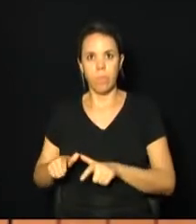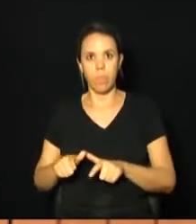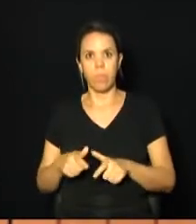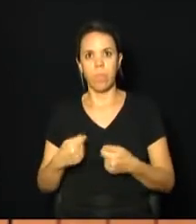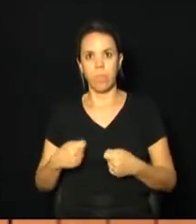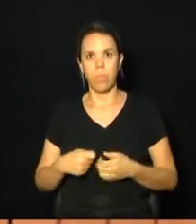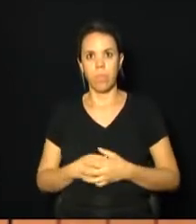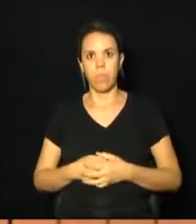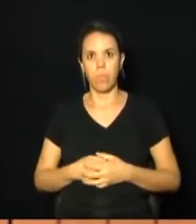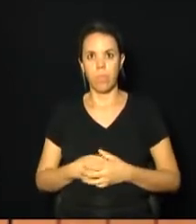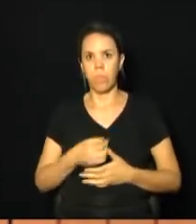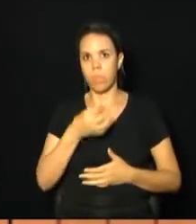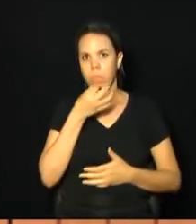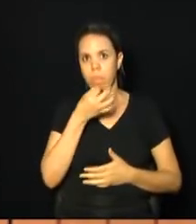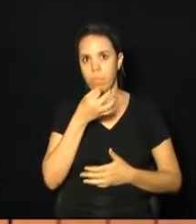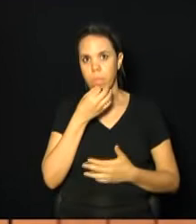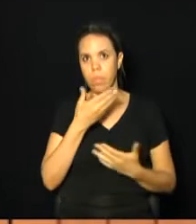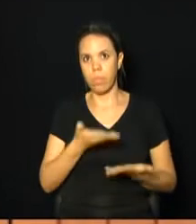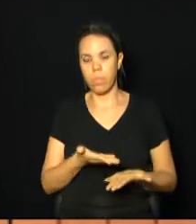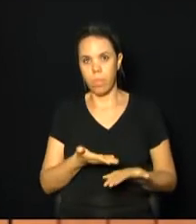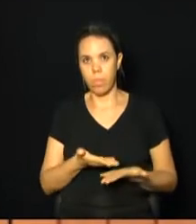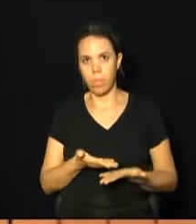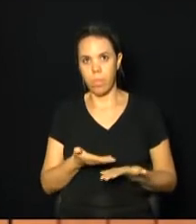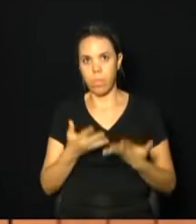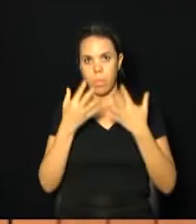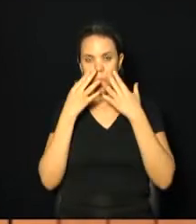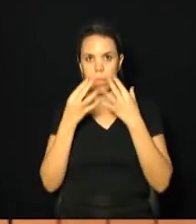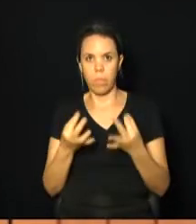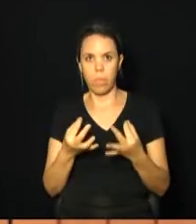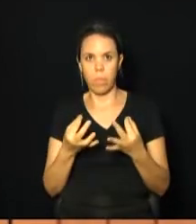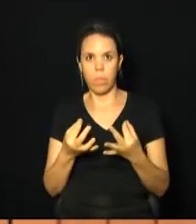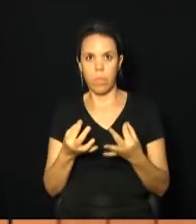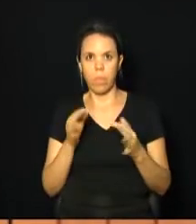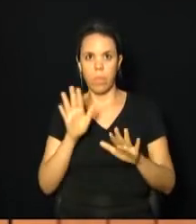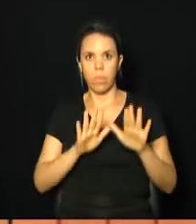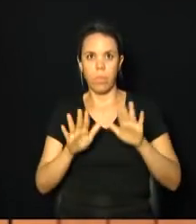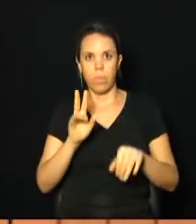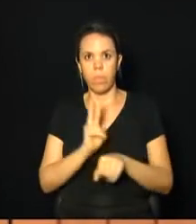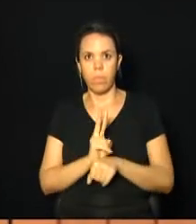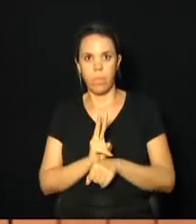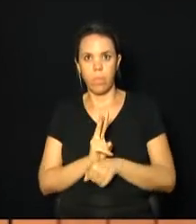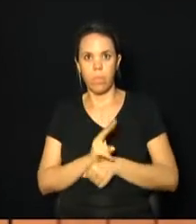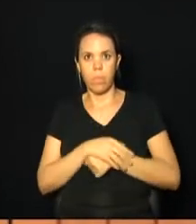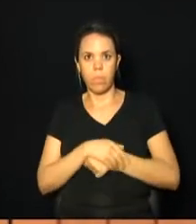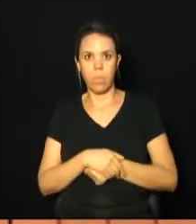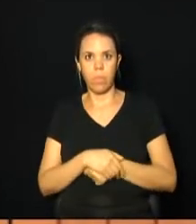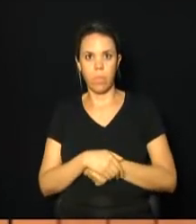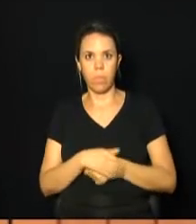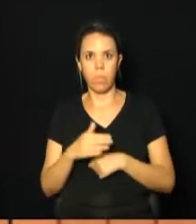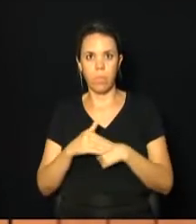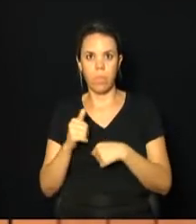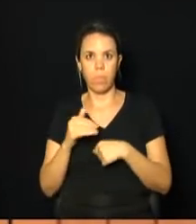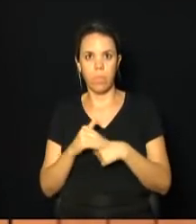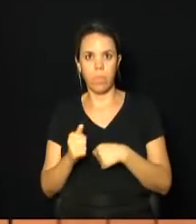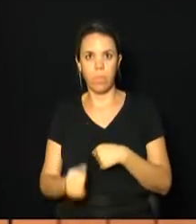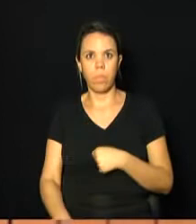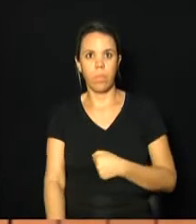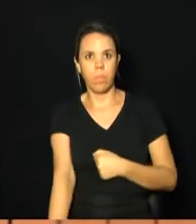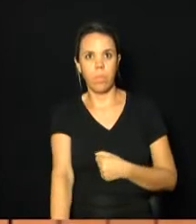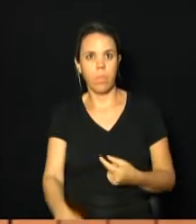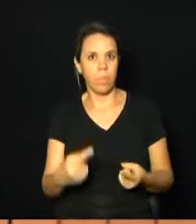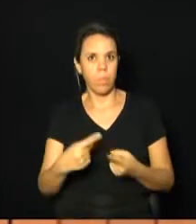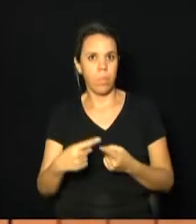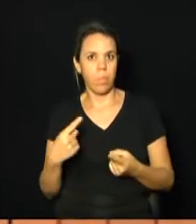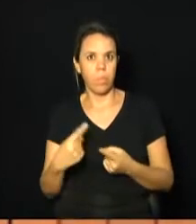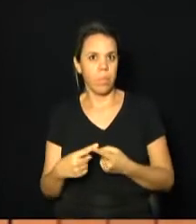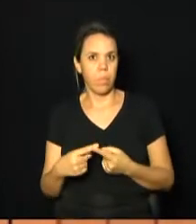deveriam, assim, no meu ponto de vista, ser olhada com muito cuidado, com muito carinho, porque o